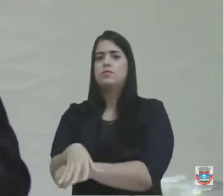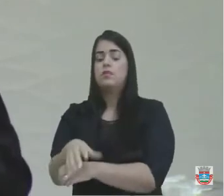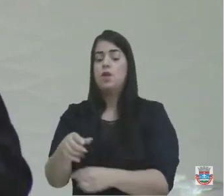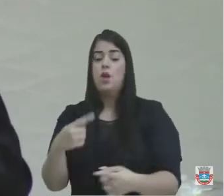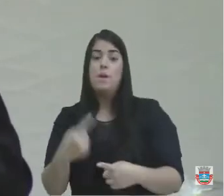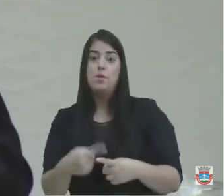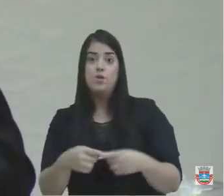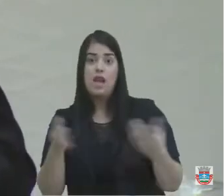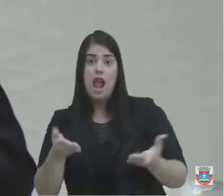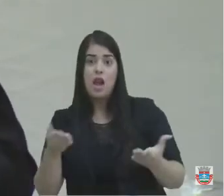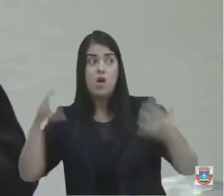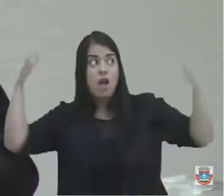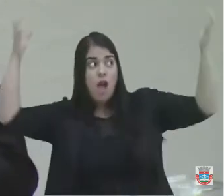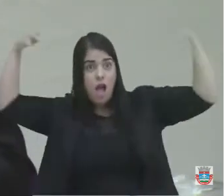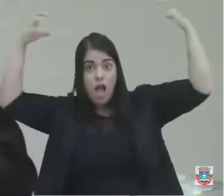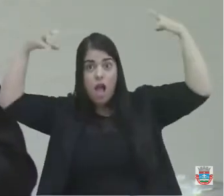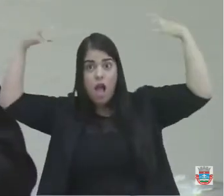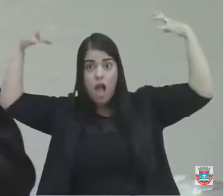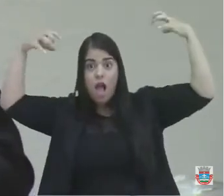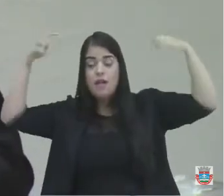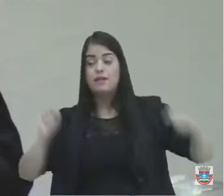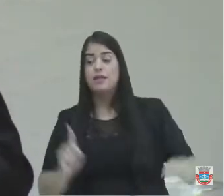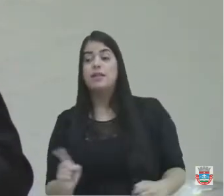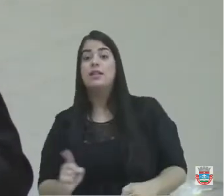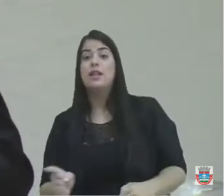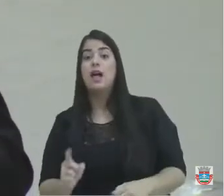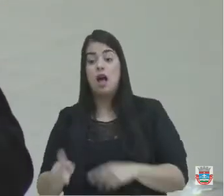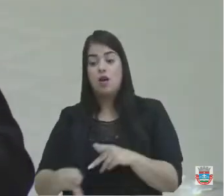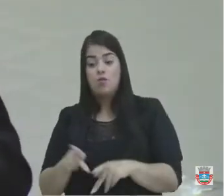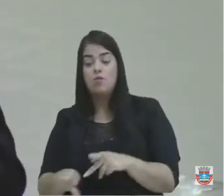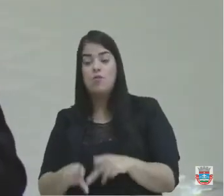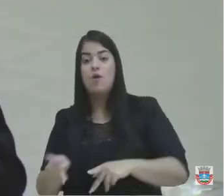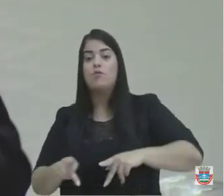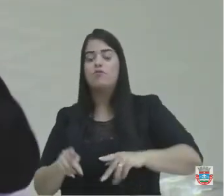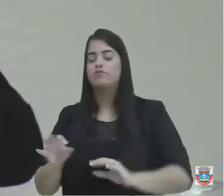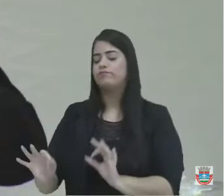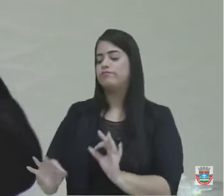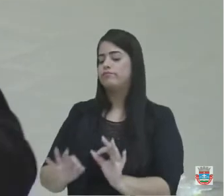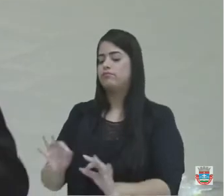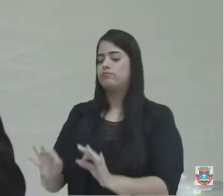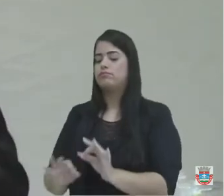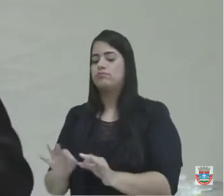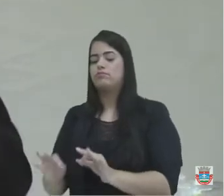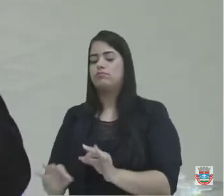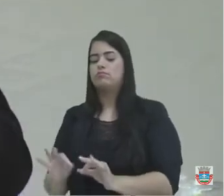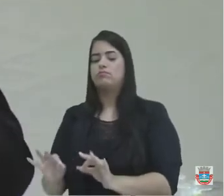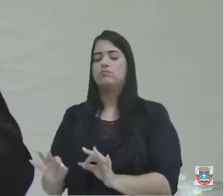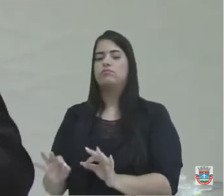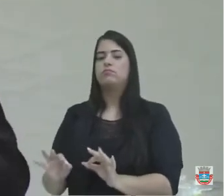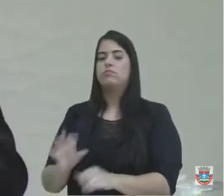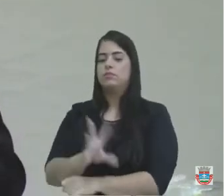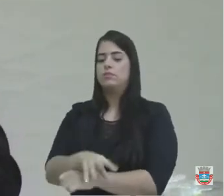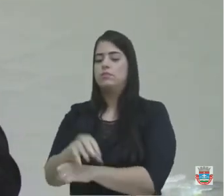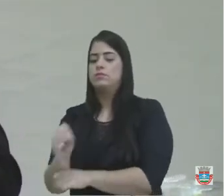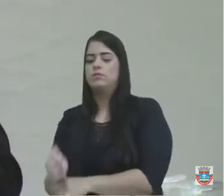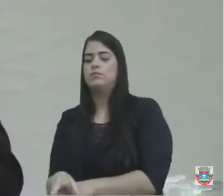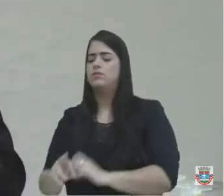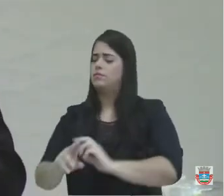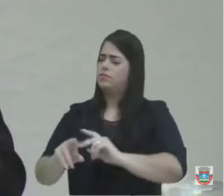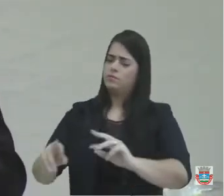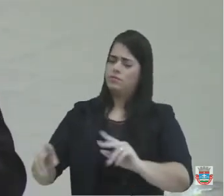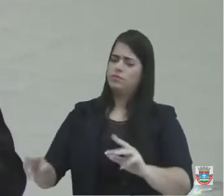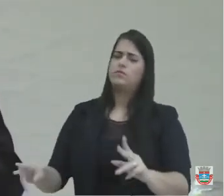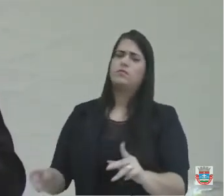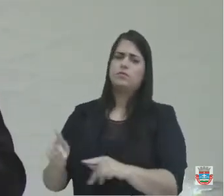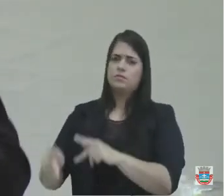chuva que deu e tá lá o pessoal Arame conta Ah tá lá no Gama parando aí para várias pessoas